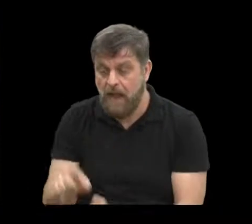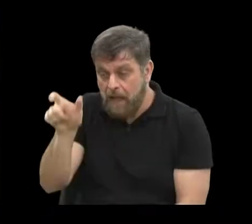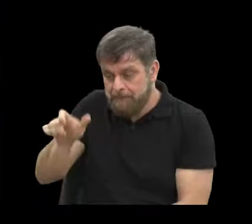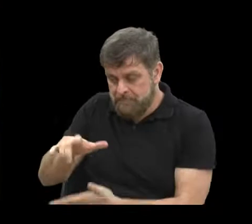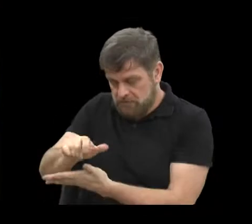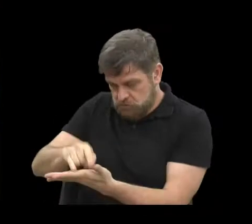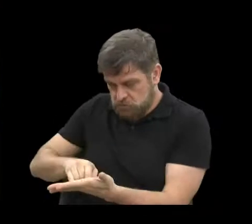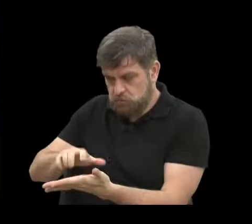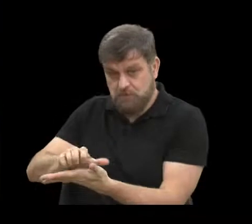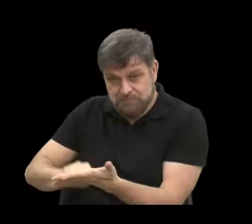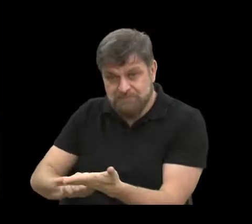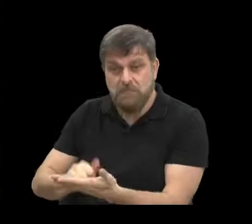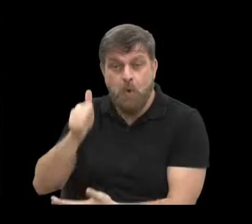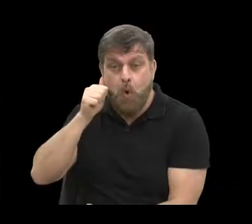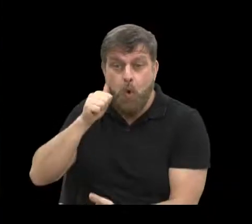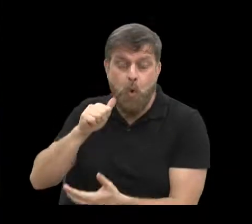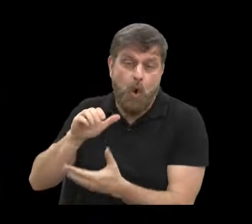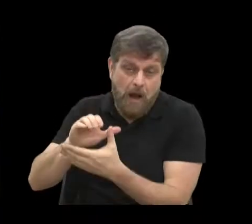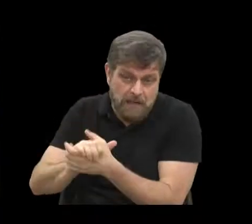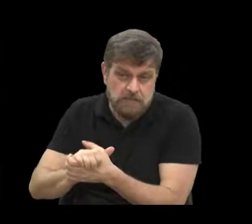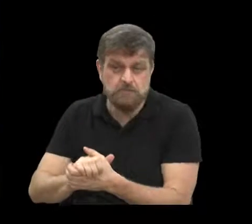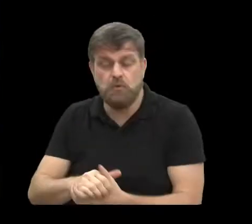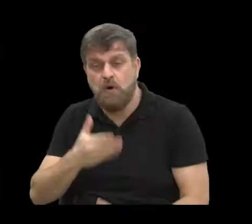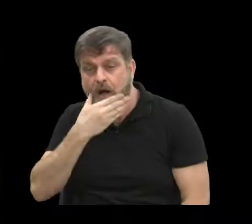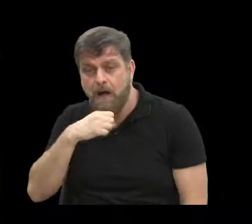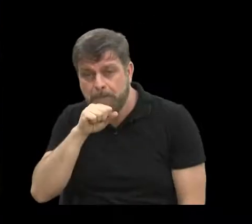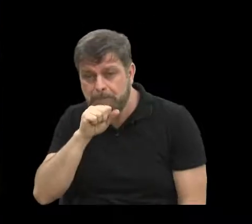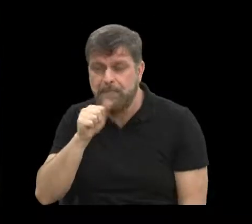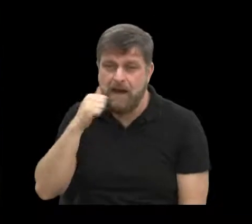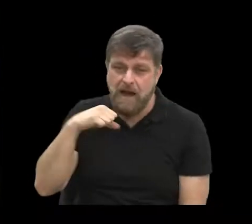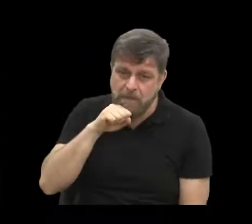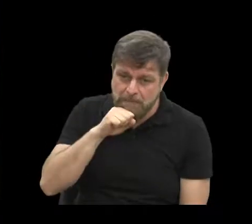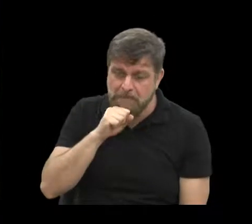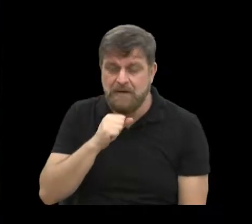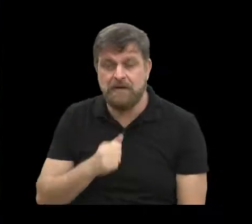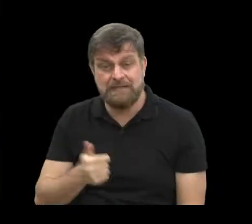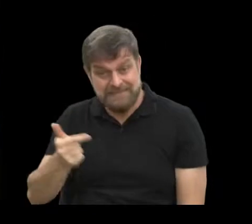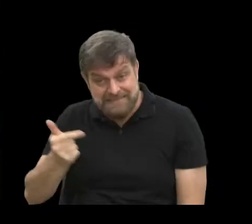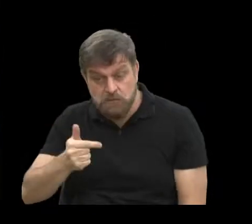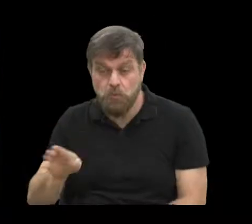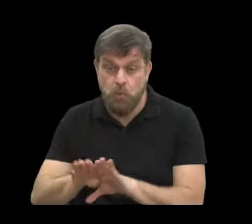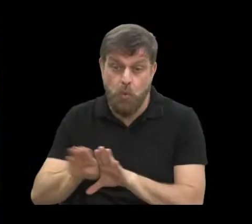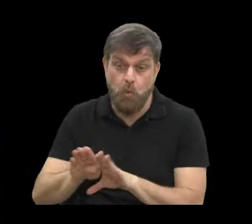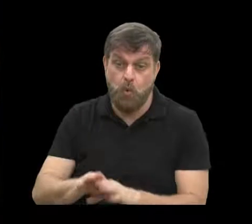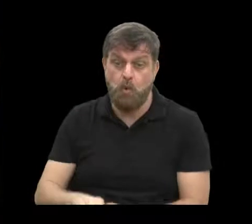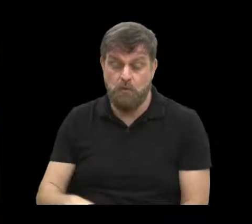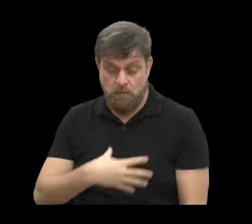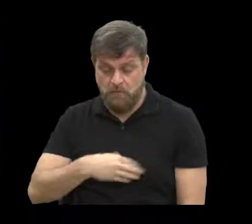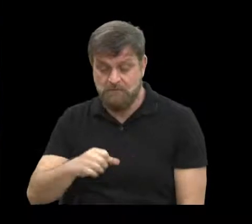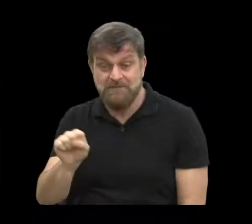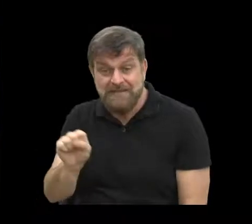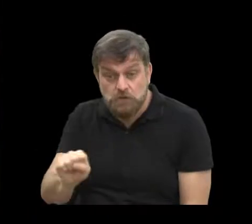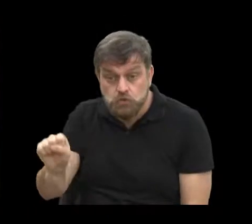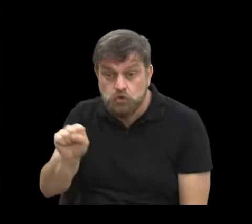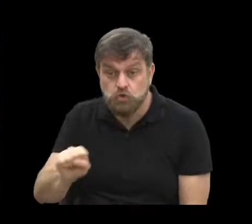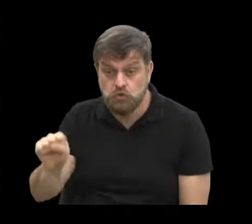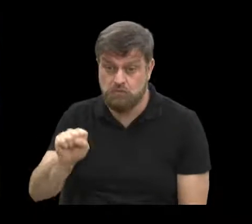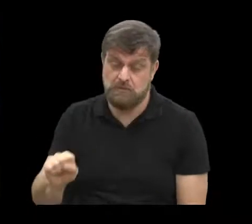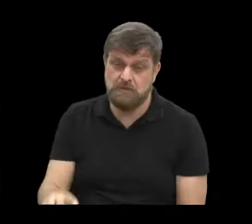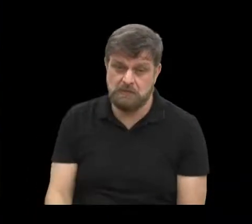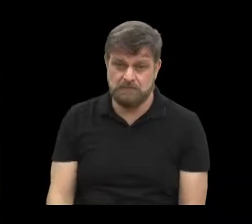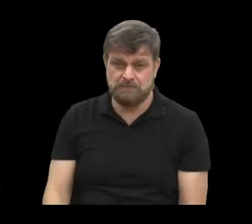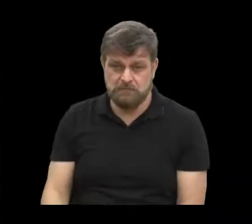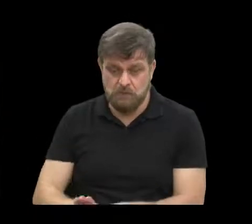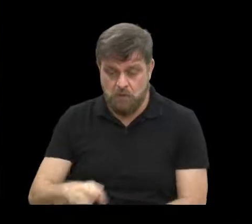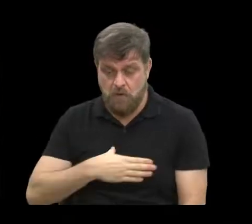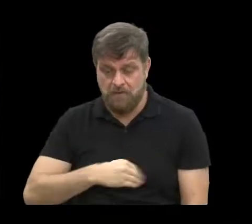requerente, o cônjuge, o companheiro, os pais, madrasta, padrasto, irmão solteiro, filhos e enteados solteiros. Então, mesmo